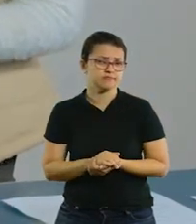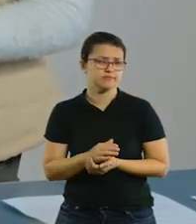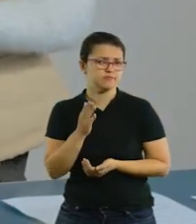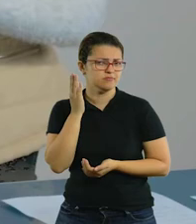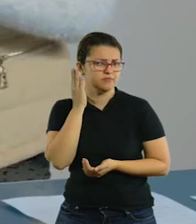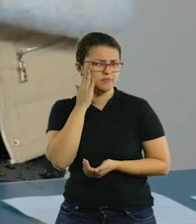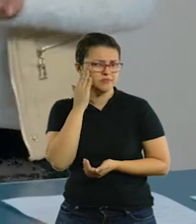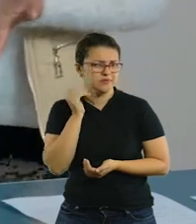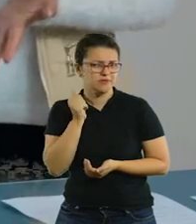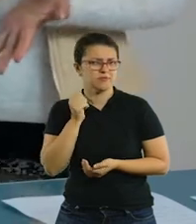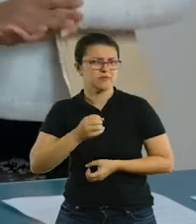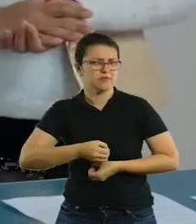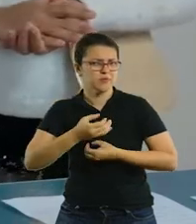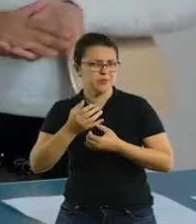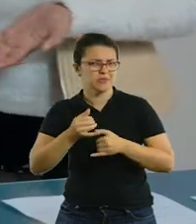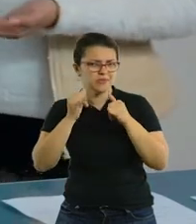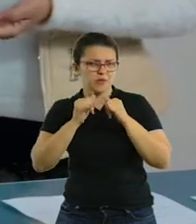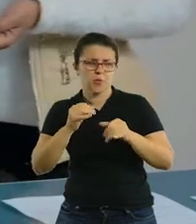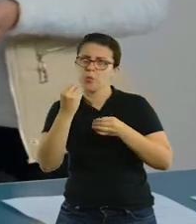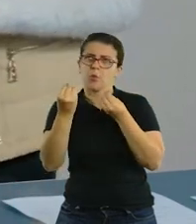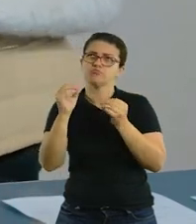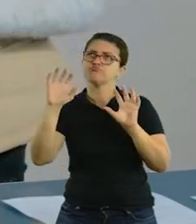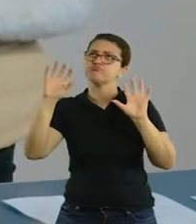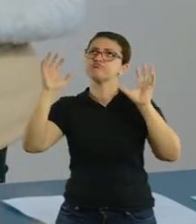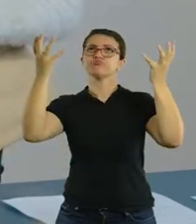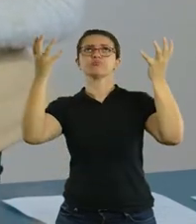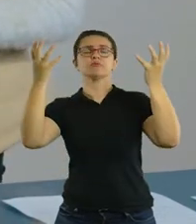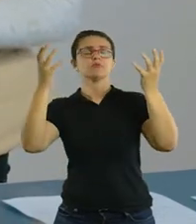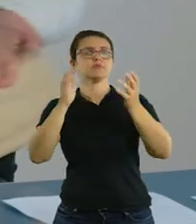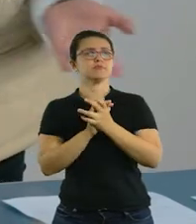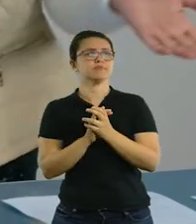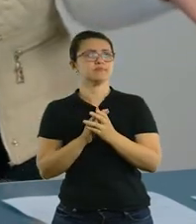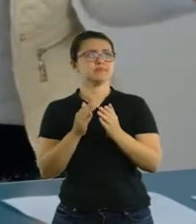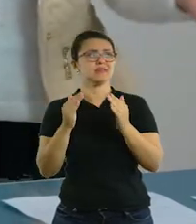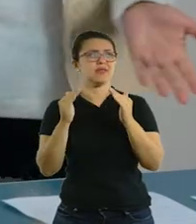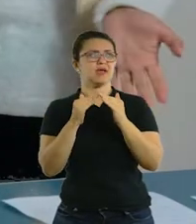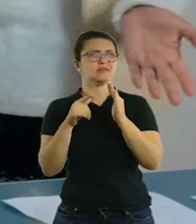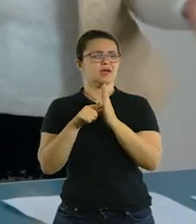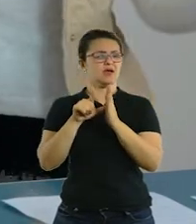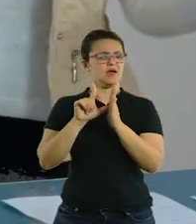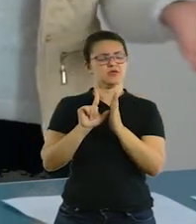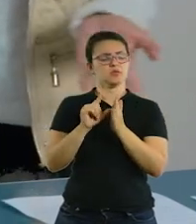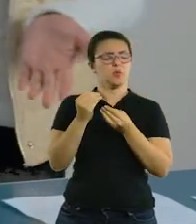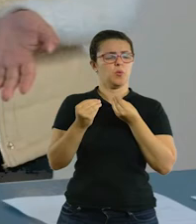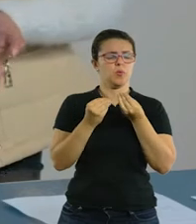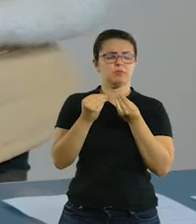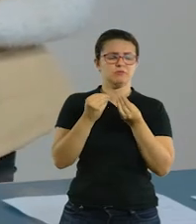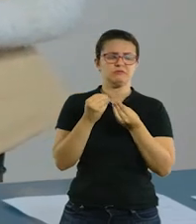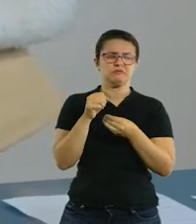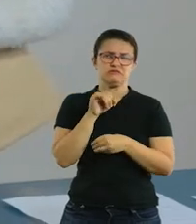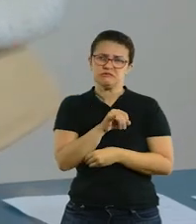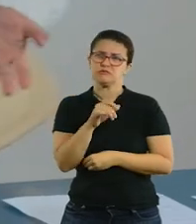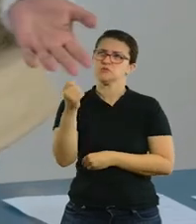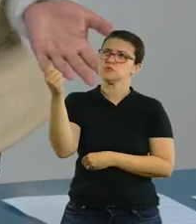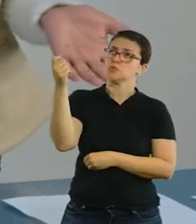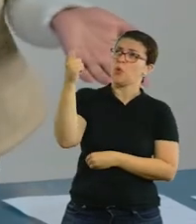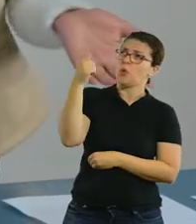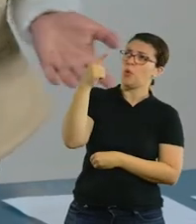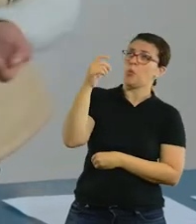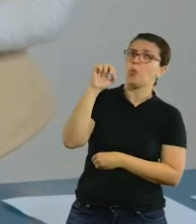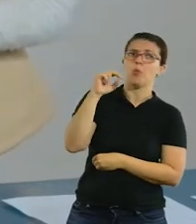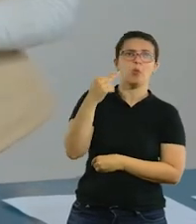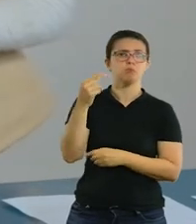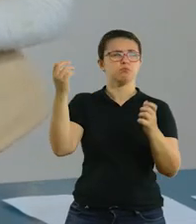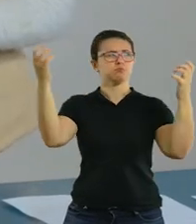consultou informações sobre a previsão do tempo? Quando foi sair de casa, precisou saber se o tempo estaria ensolarado ou